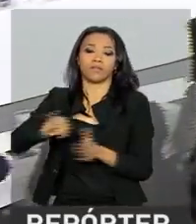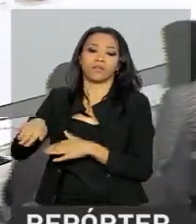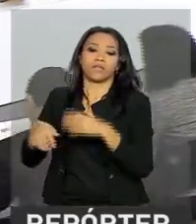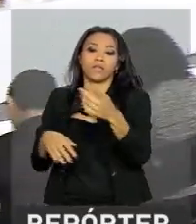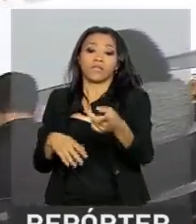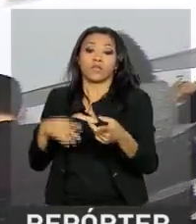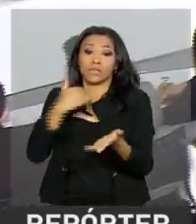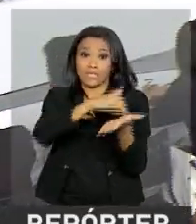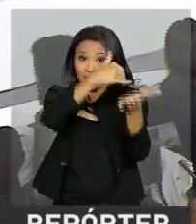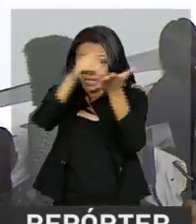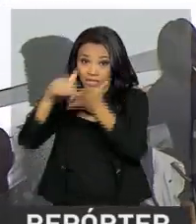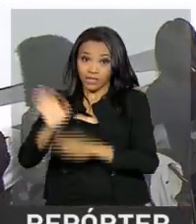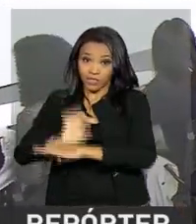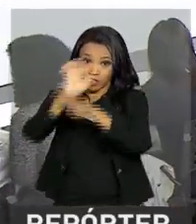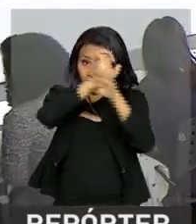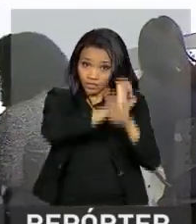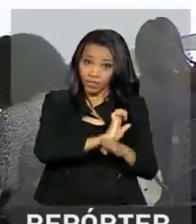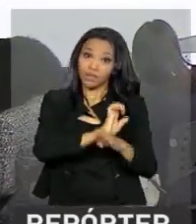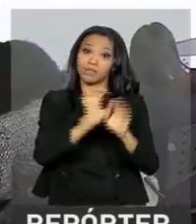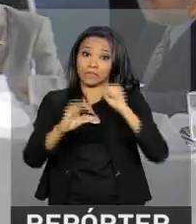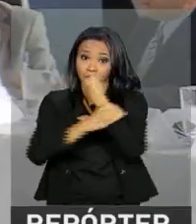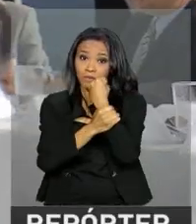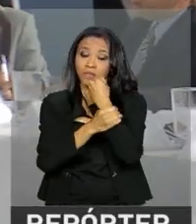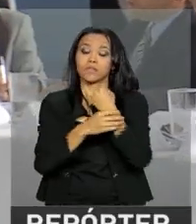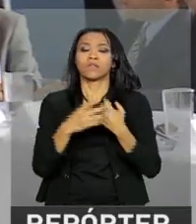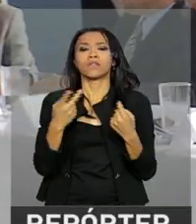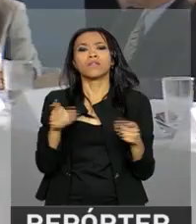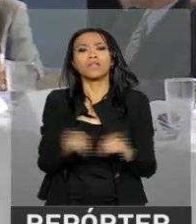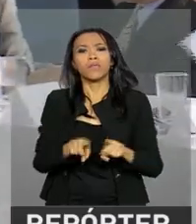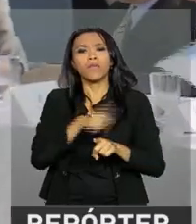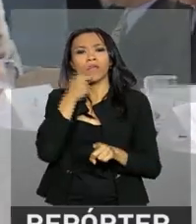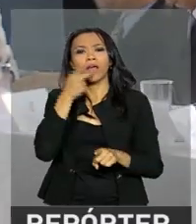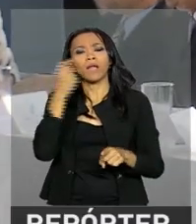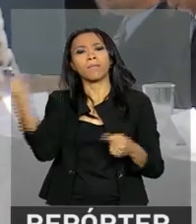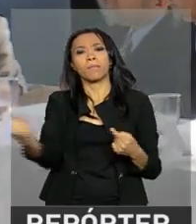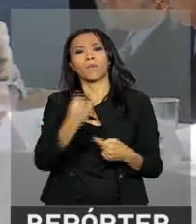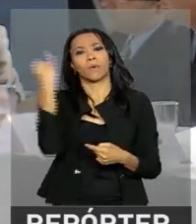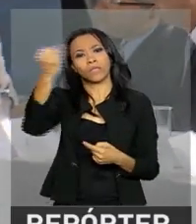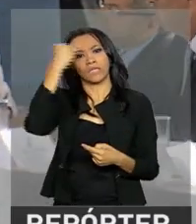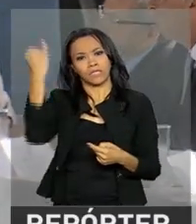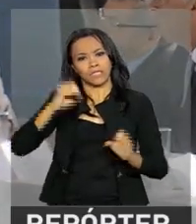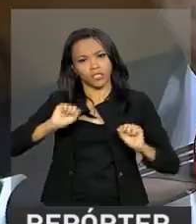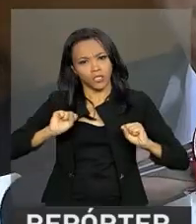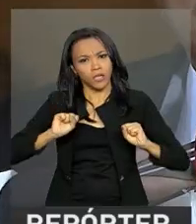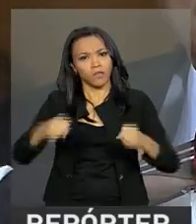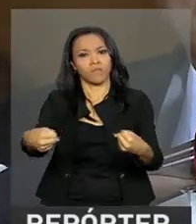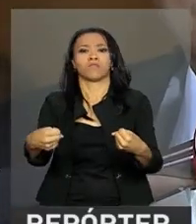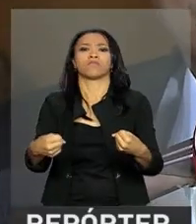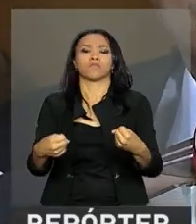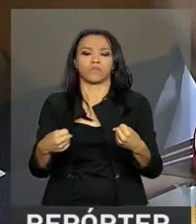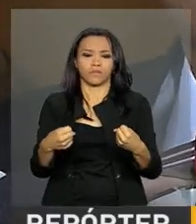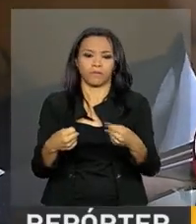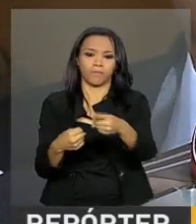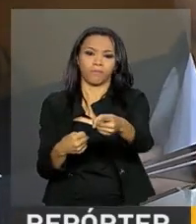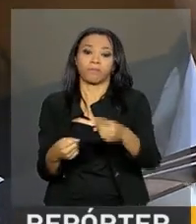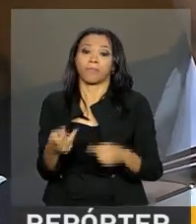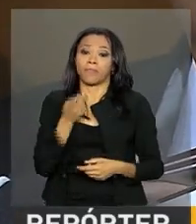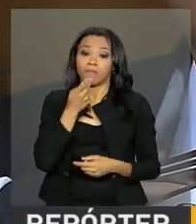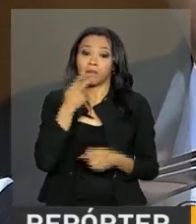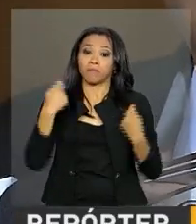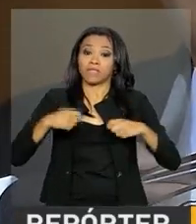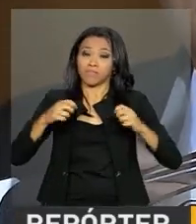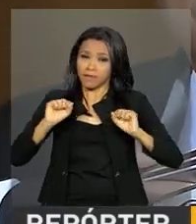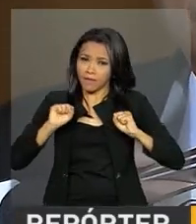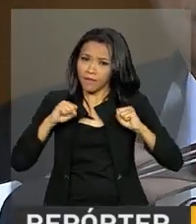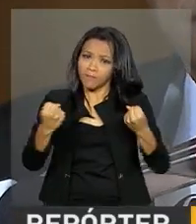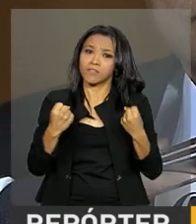de Segurança Pública do país também destacaram a importância de reforçar as fronteiras. Nós temos que combater o